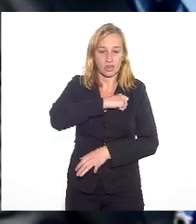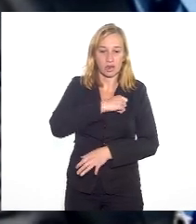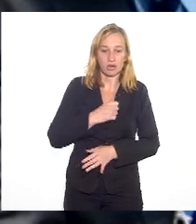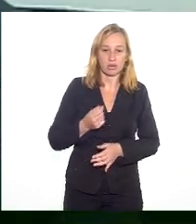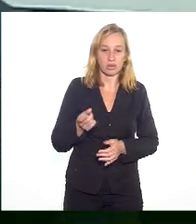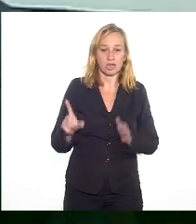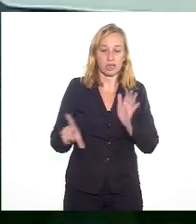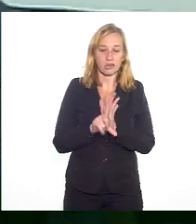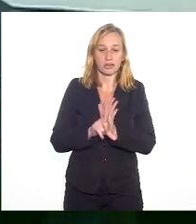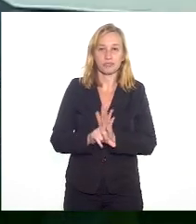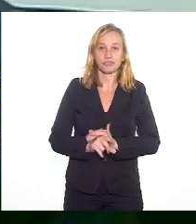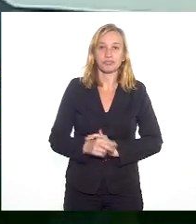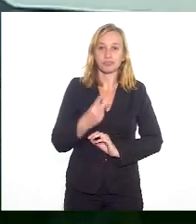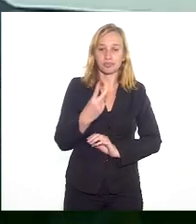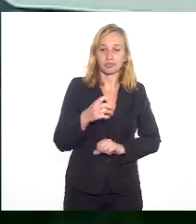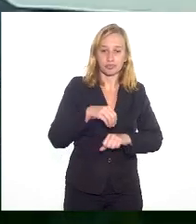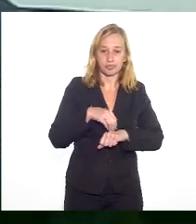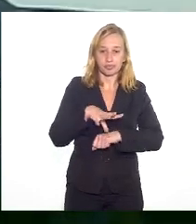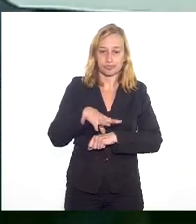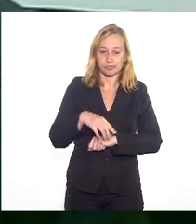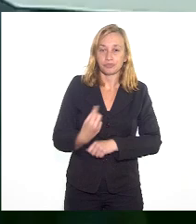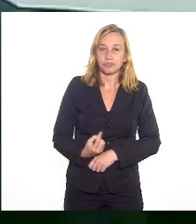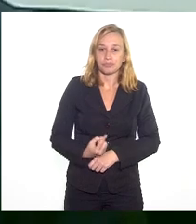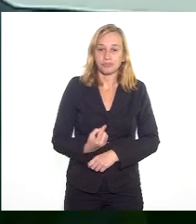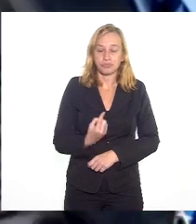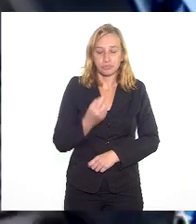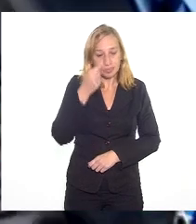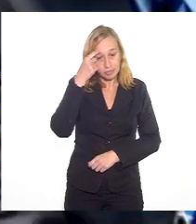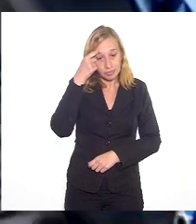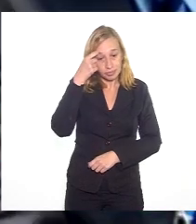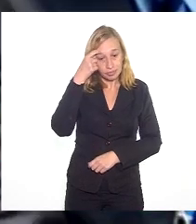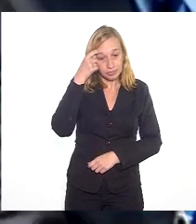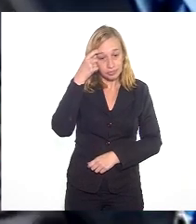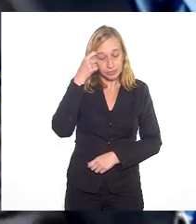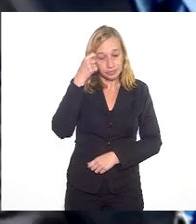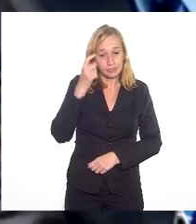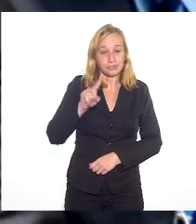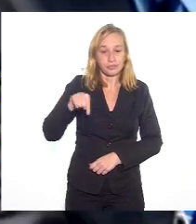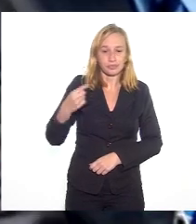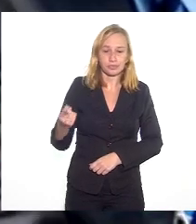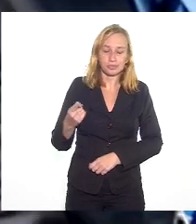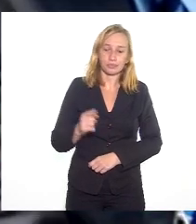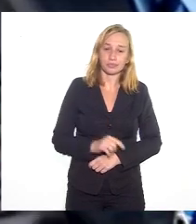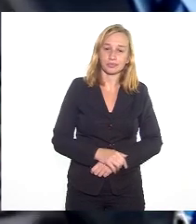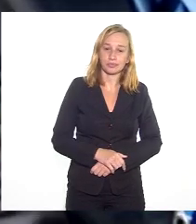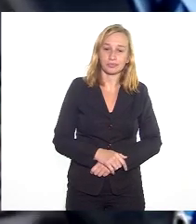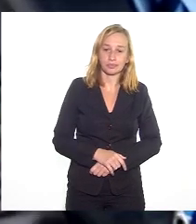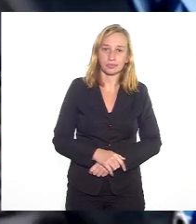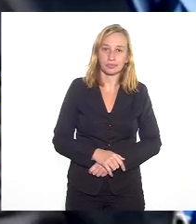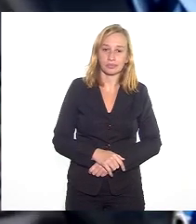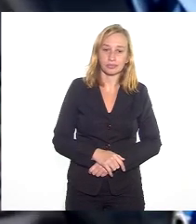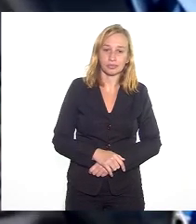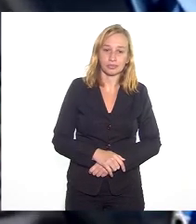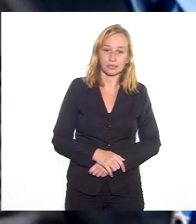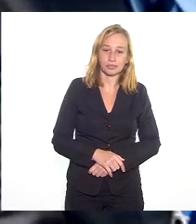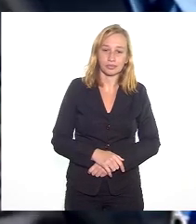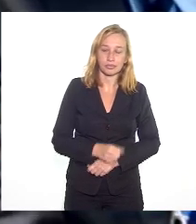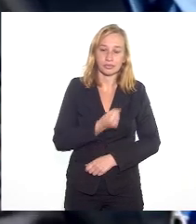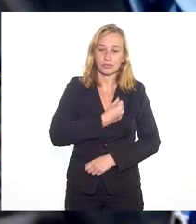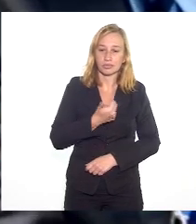lei. São dois destaques. Um é esse aqui, e um outro é aqui, do